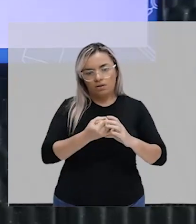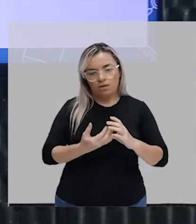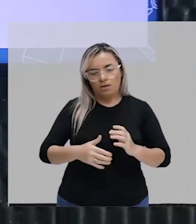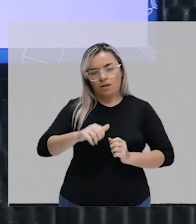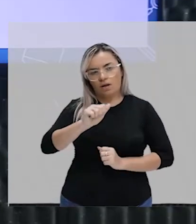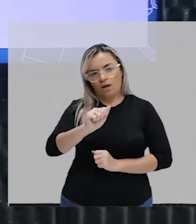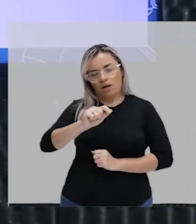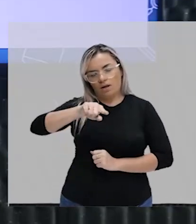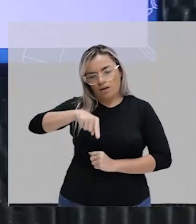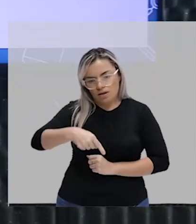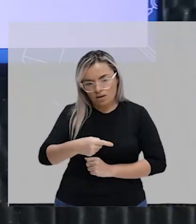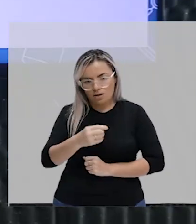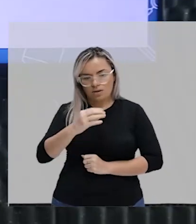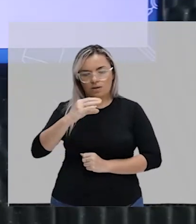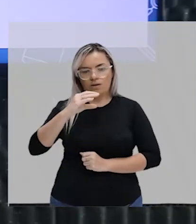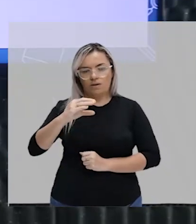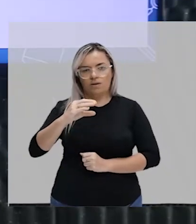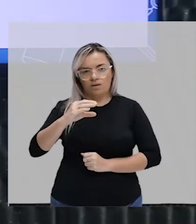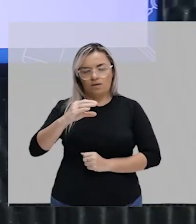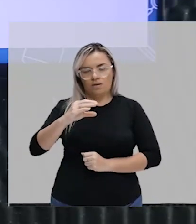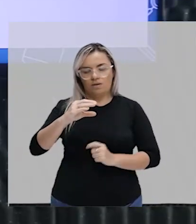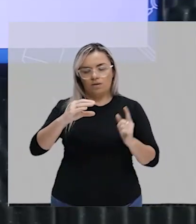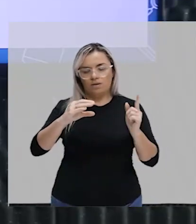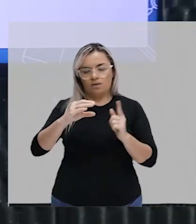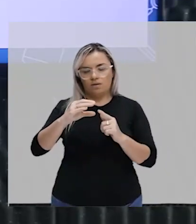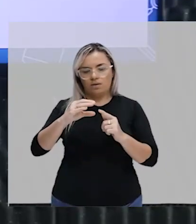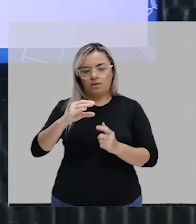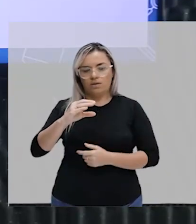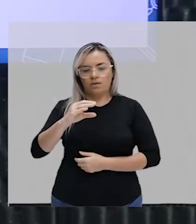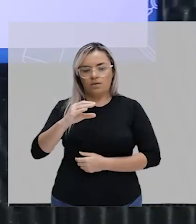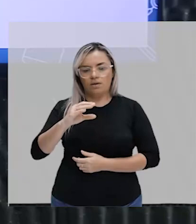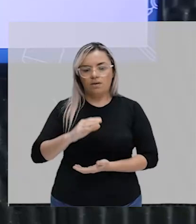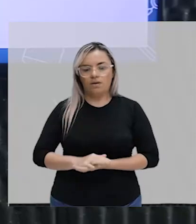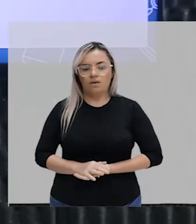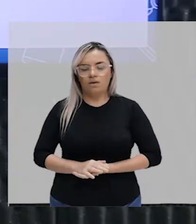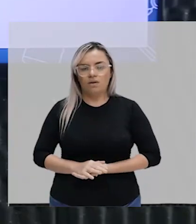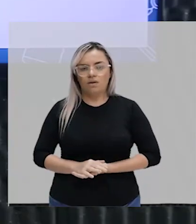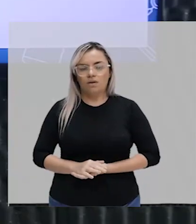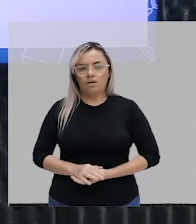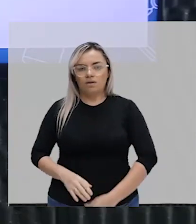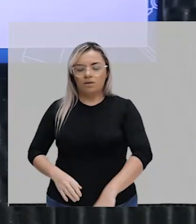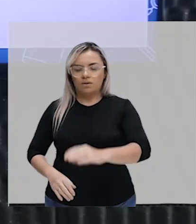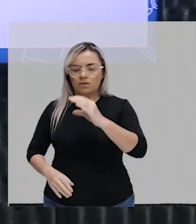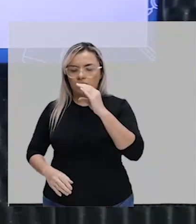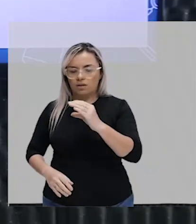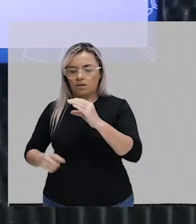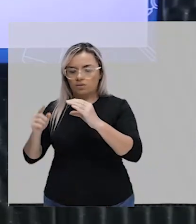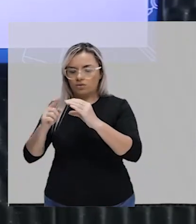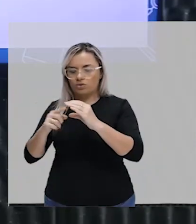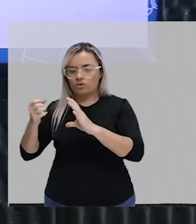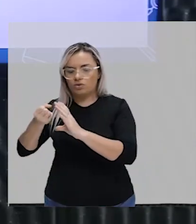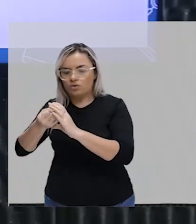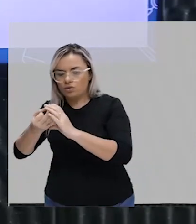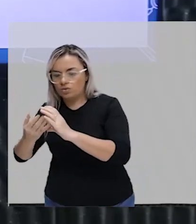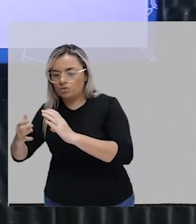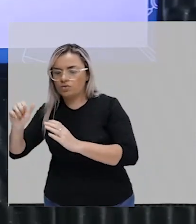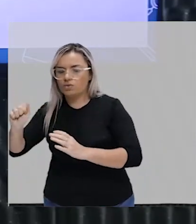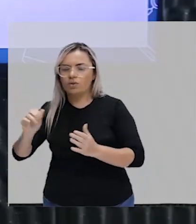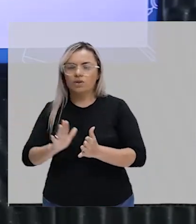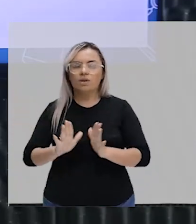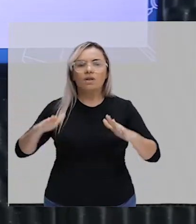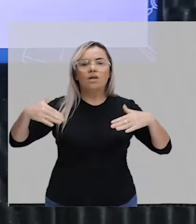e C, esse conjunto formado pelos elementos A e C está contido no conjunto A. E agora,